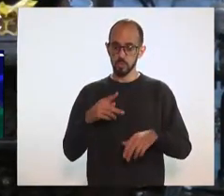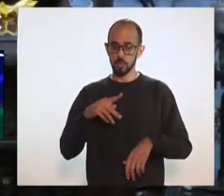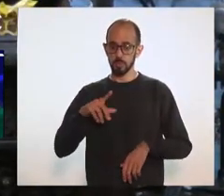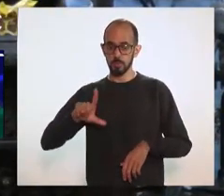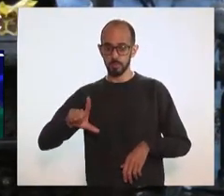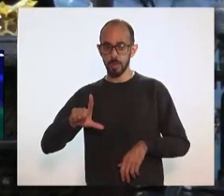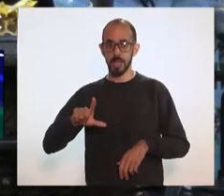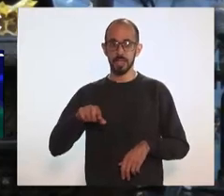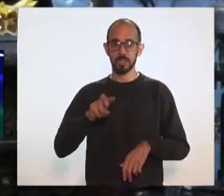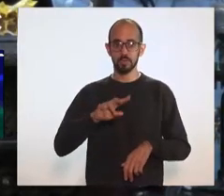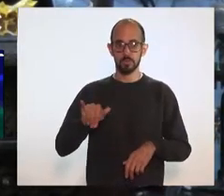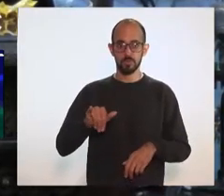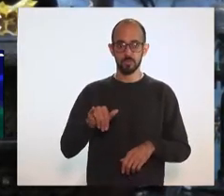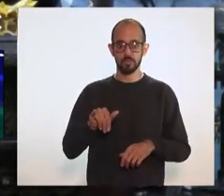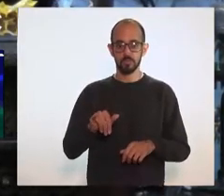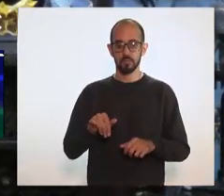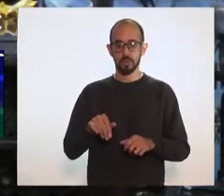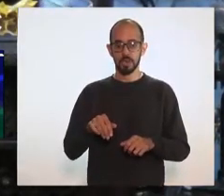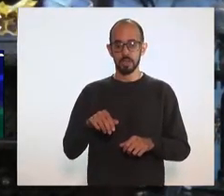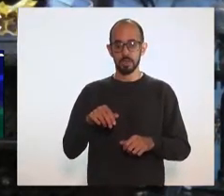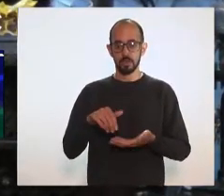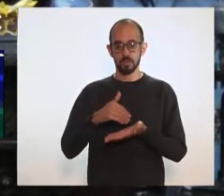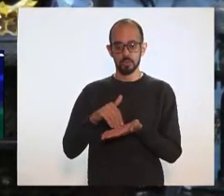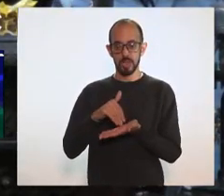do secretário de Fazenda, que eu liguei antes.